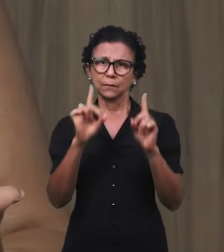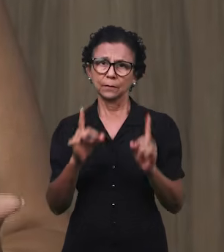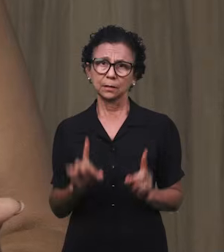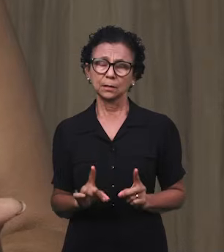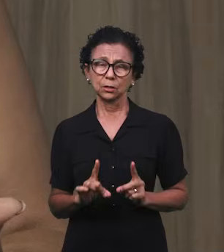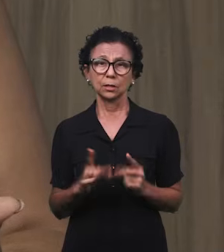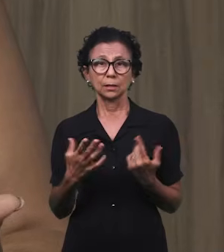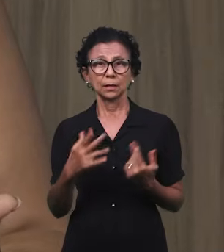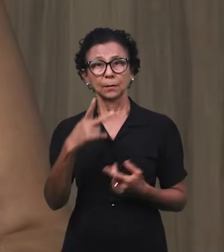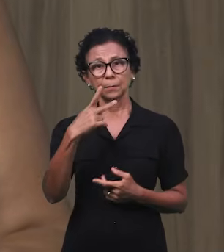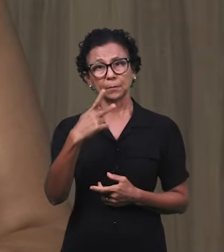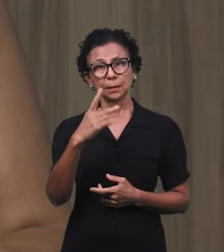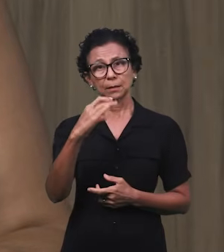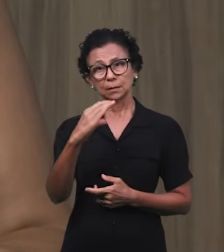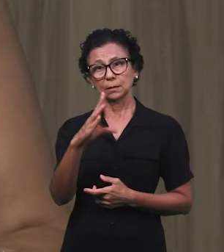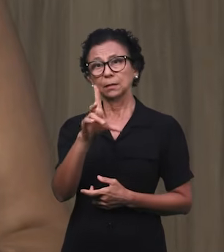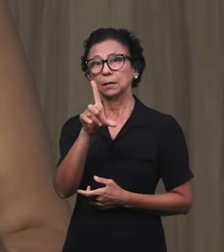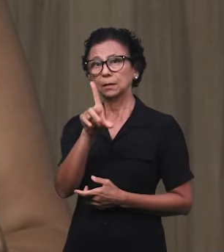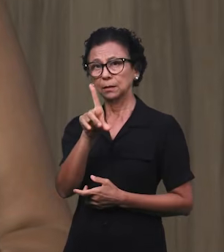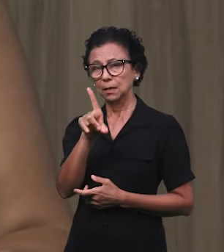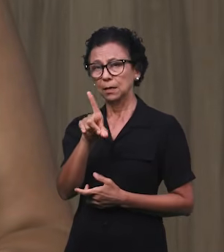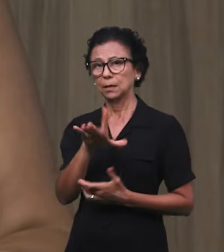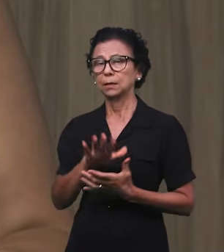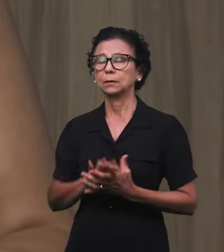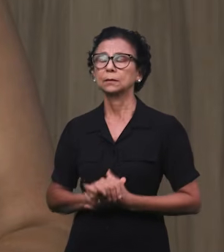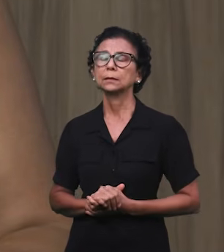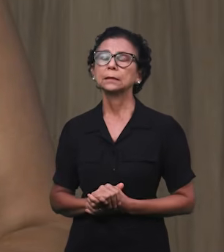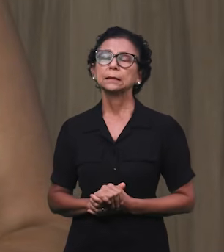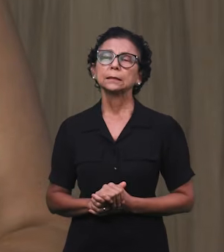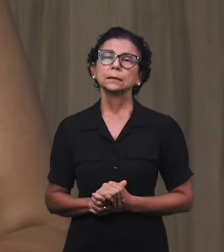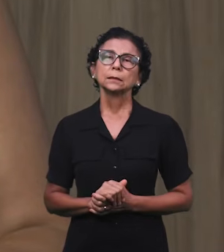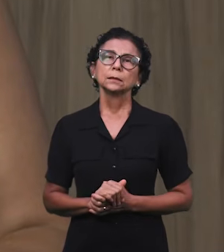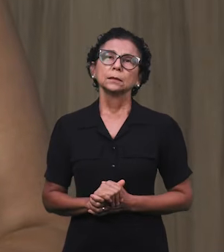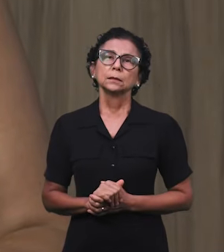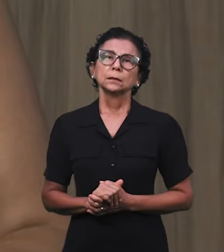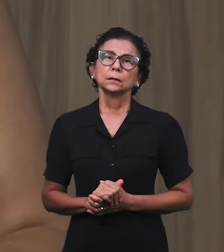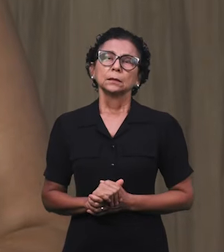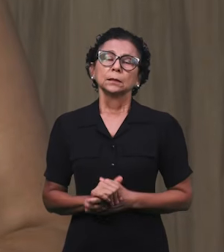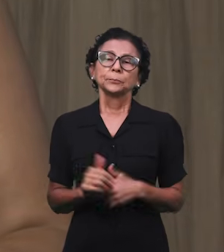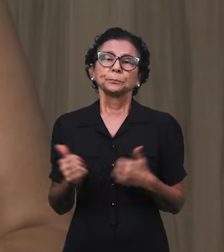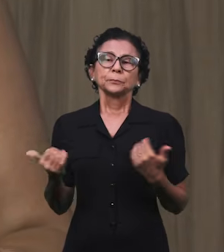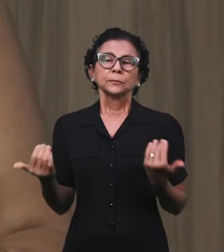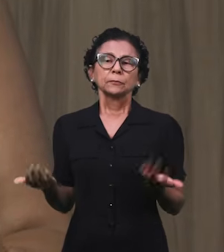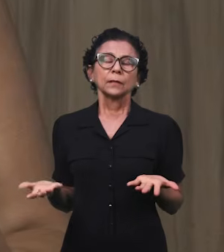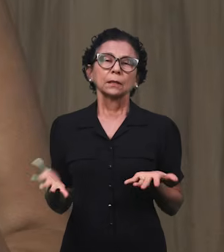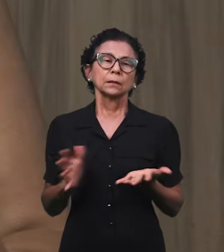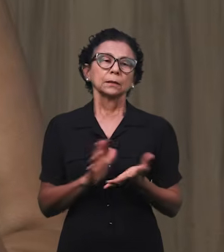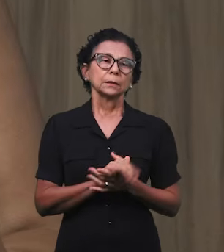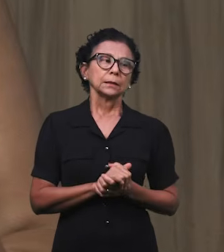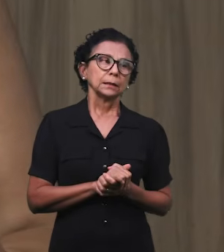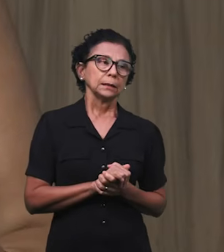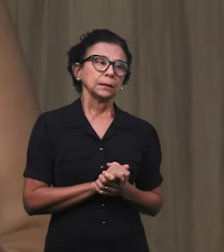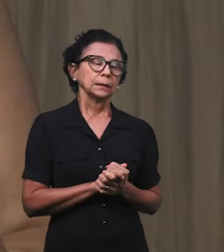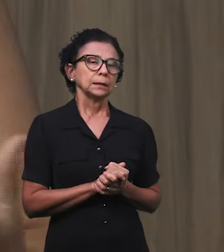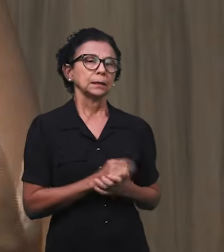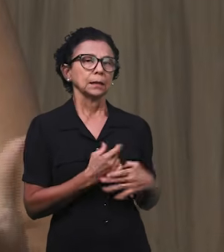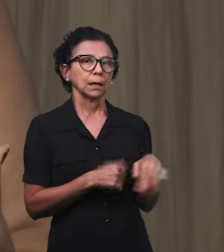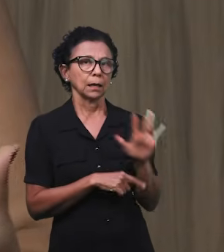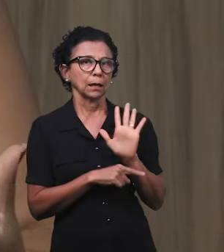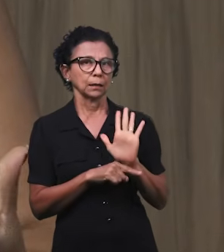como PCD, né? Prestação continuada. E o benefício